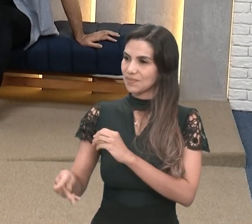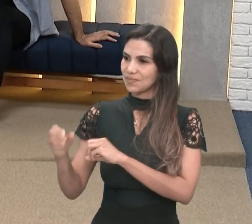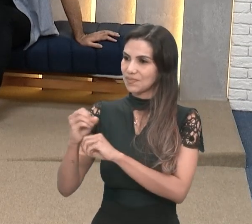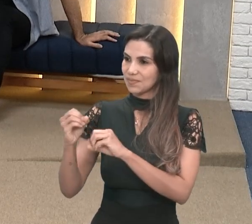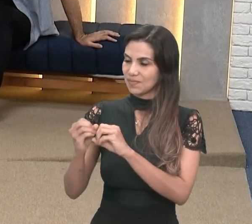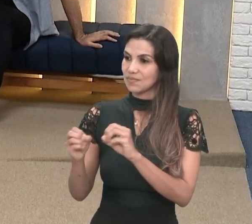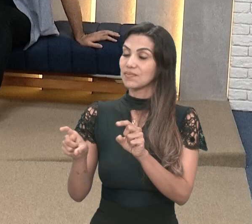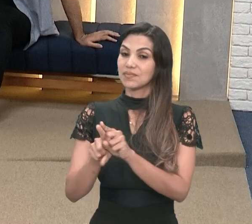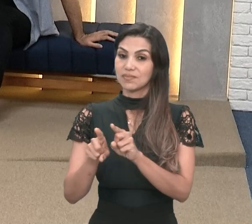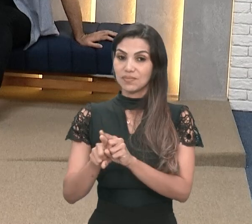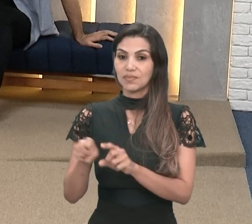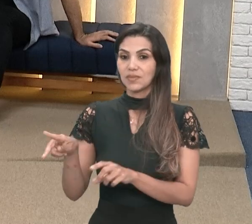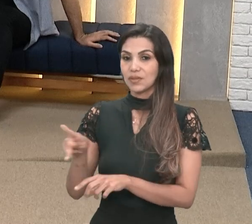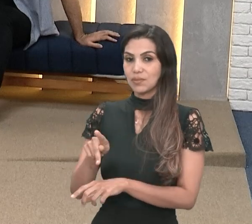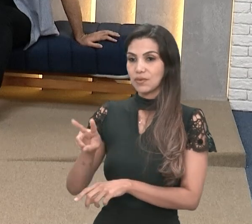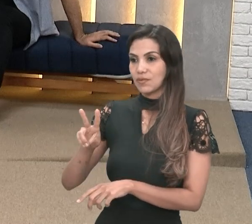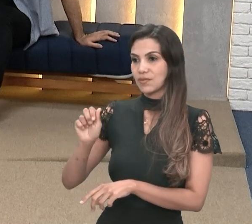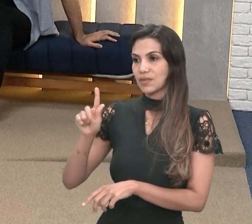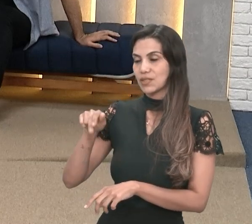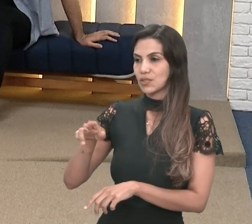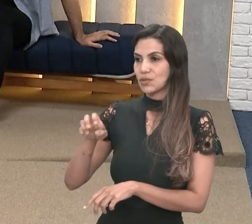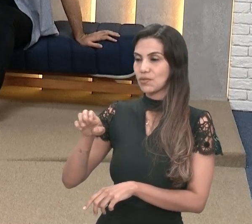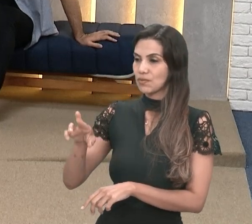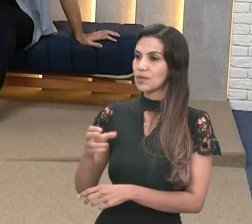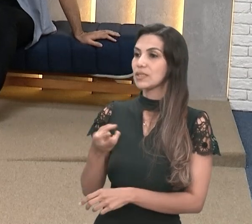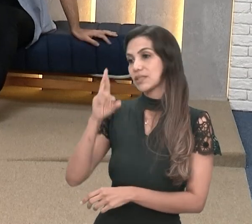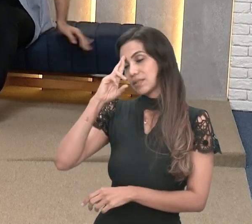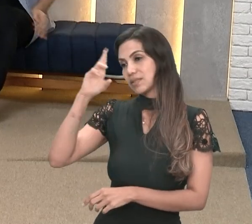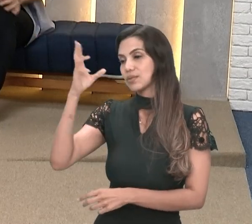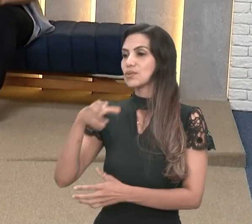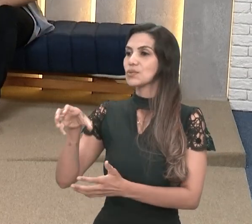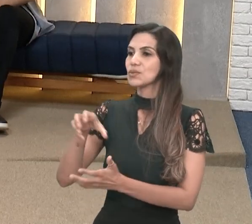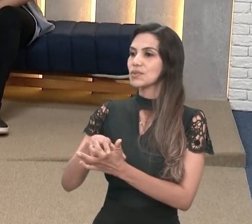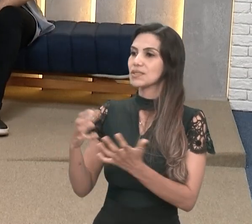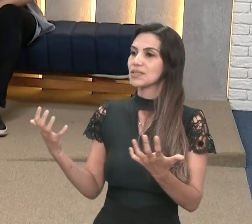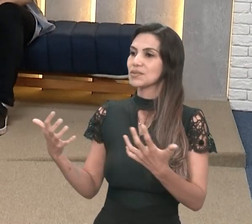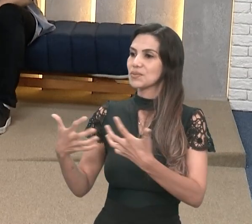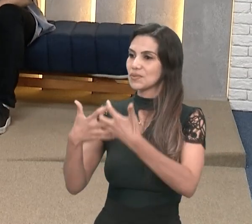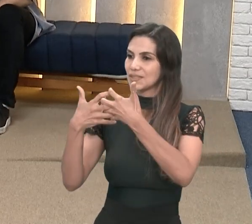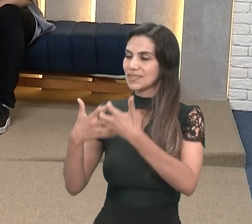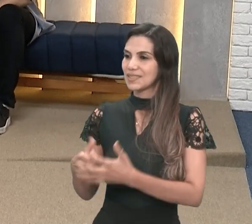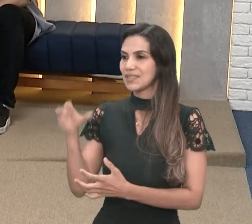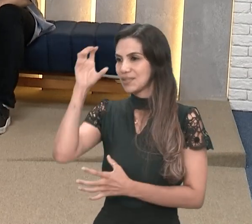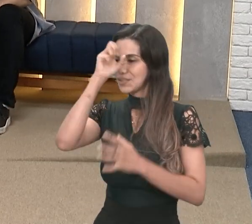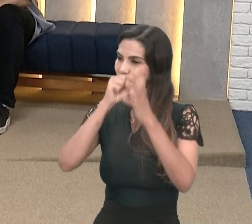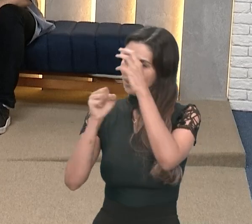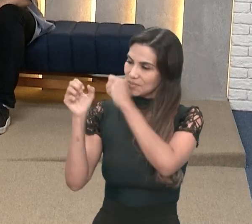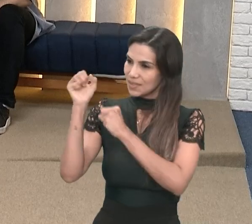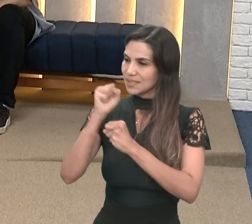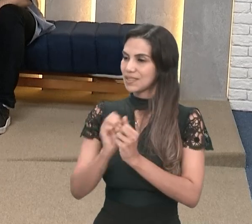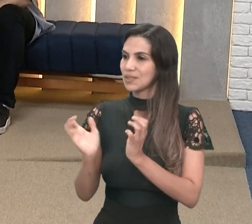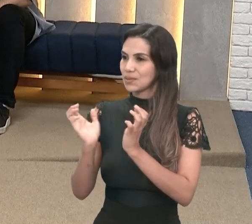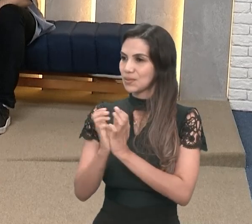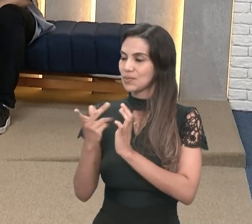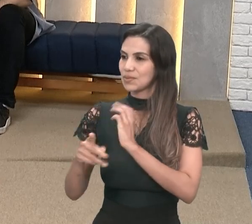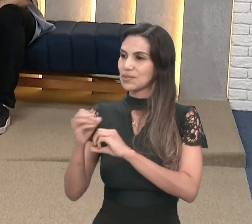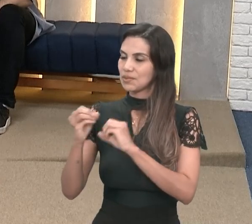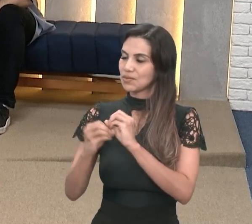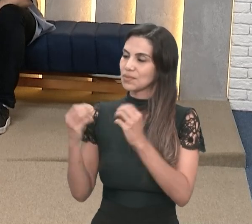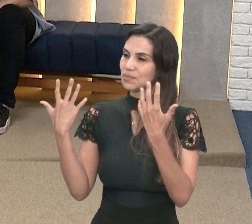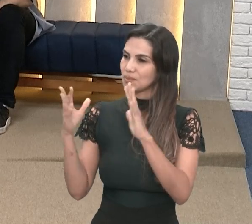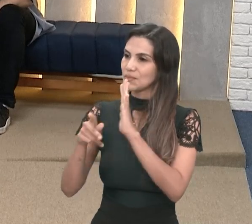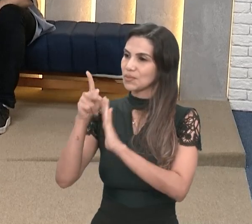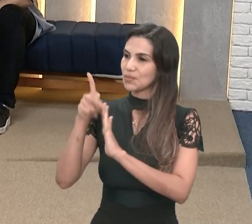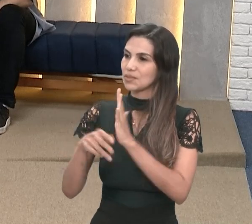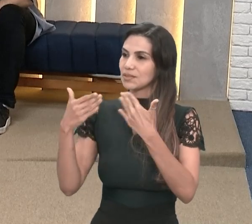com o professor Wagner Bandeira, diretor do Centro Integrado de Aprendizagem Rede da UFG. Parabéns pelo projeto, vai ser lançado